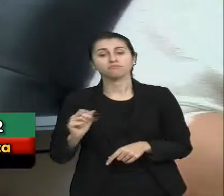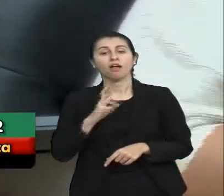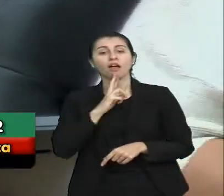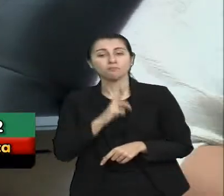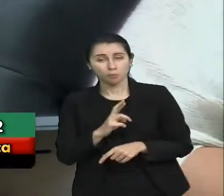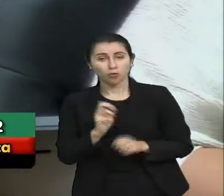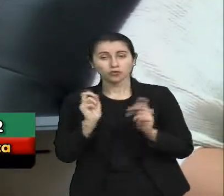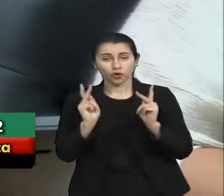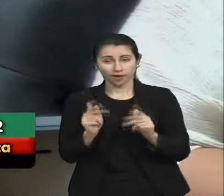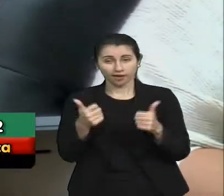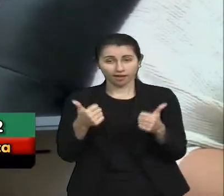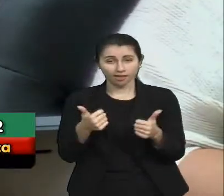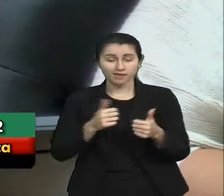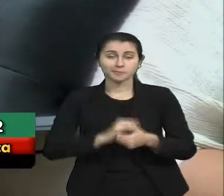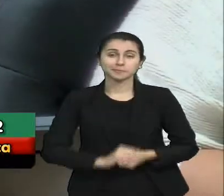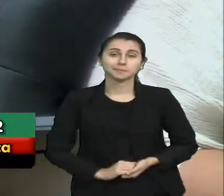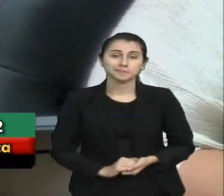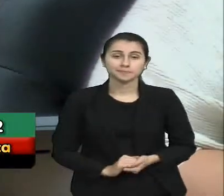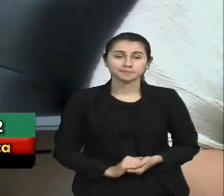ser?